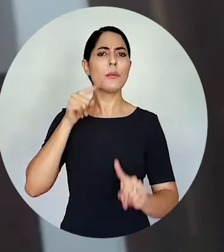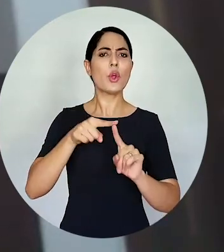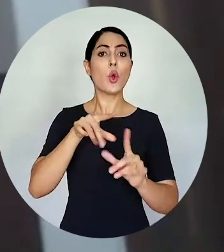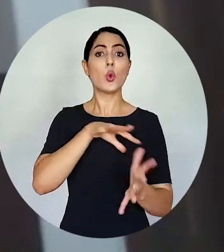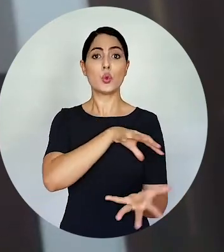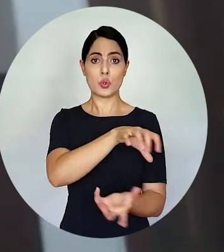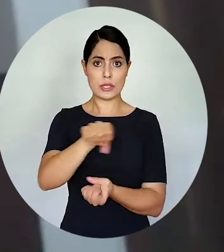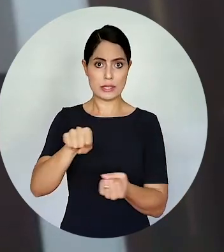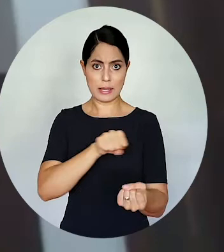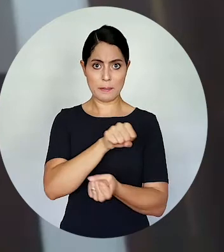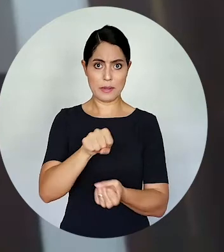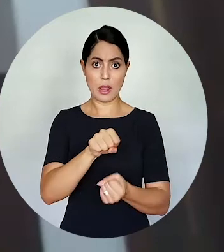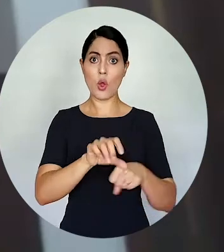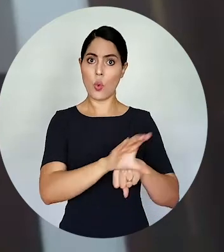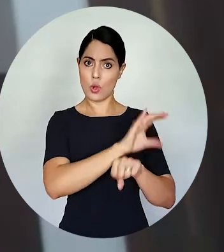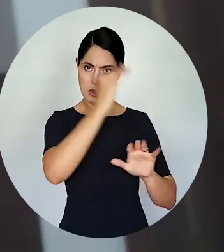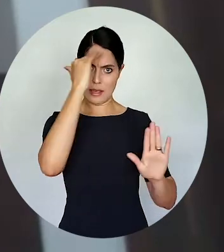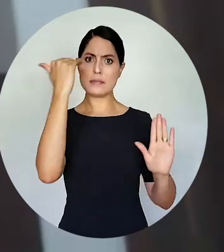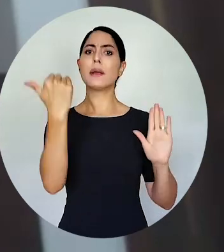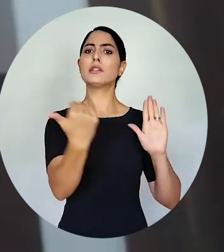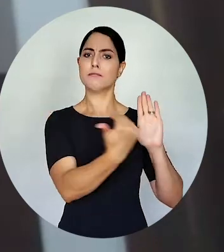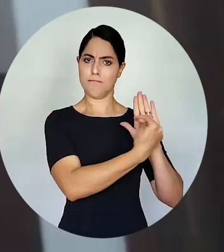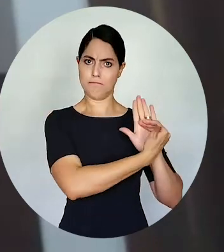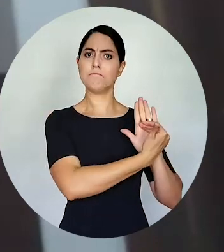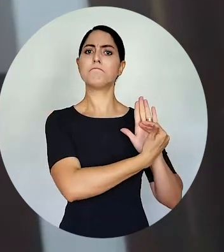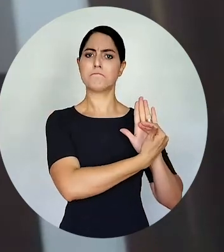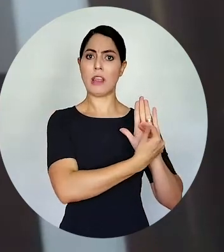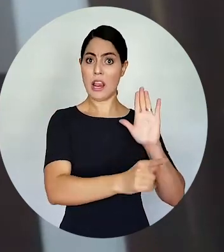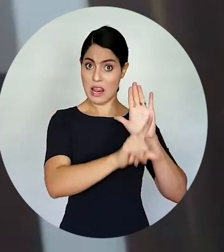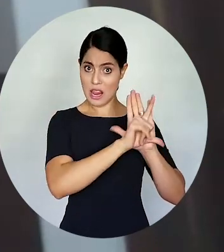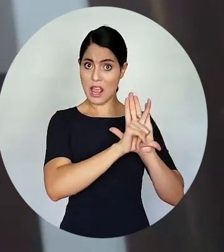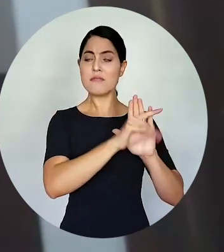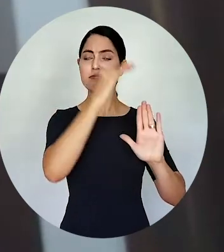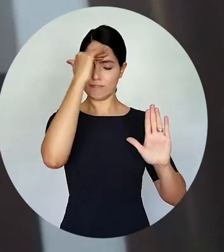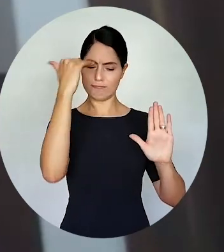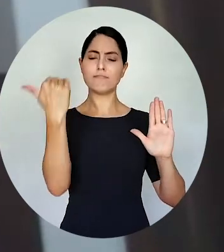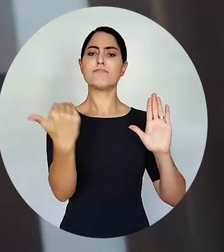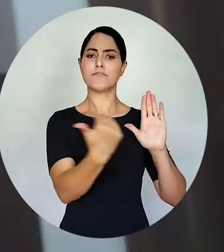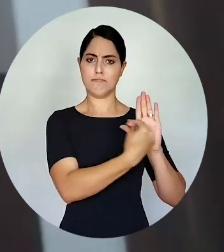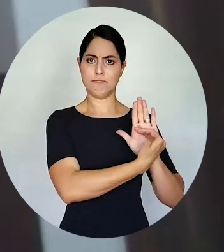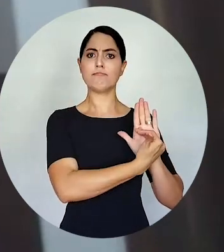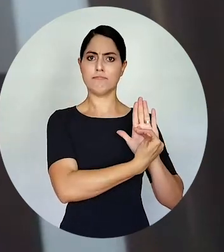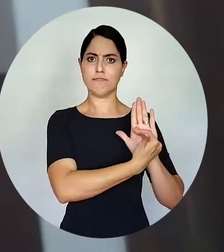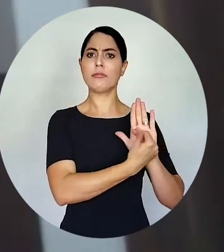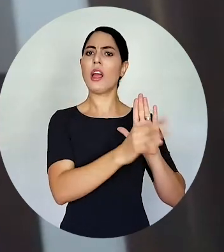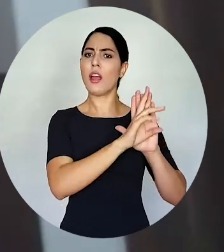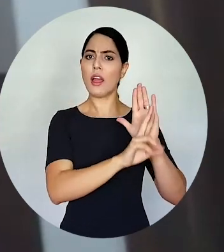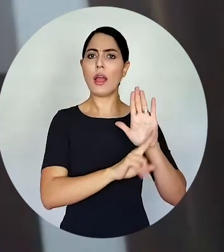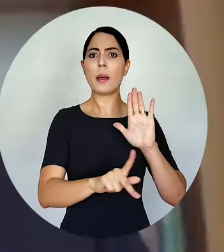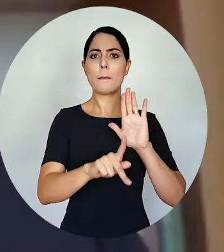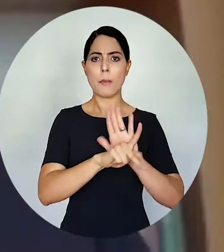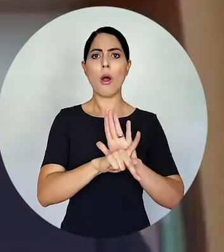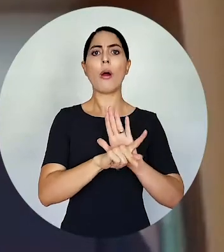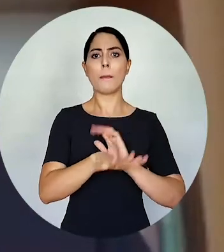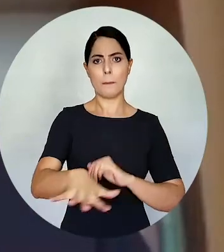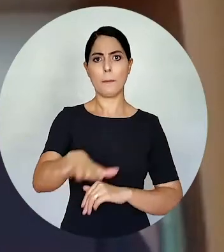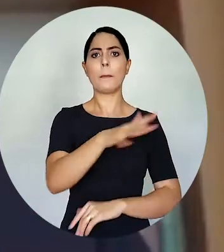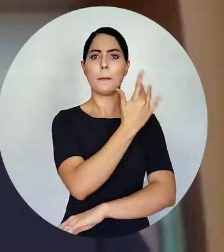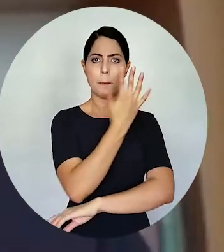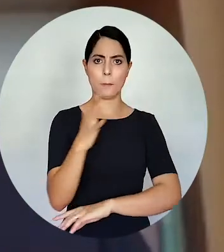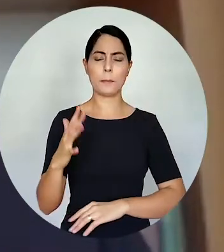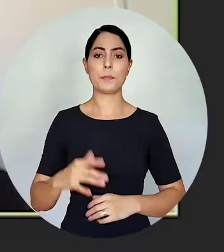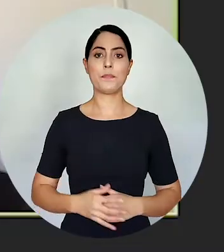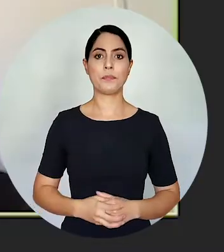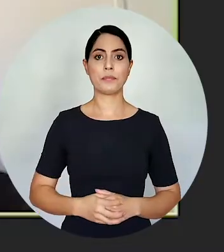sustentabilidade, do respeito à Constituição, do respeito às leis que regem o meio ambiente. Ao todo,